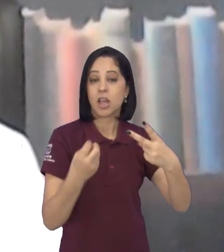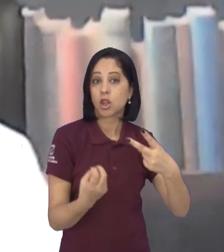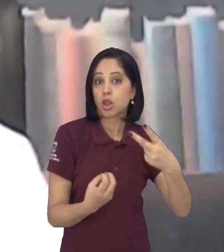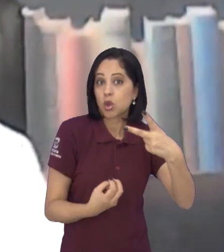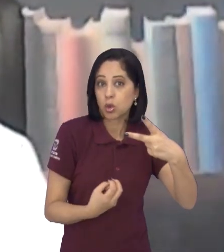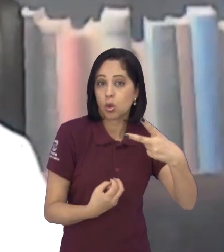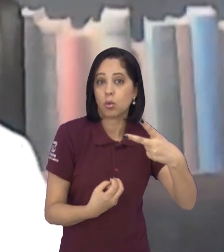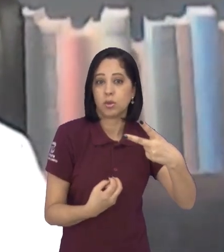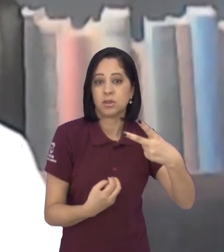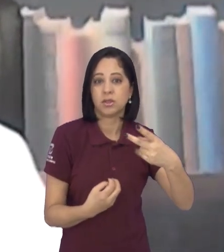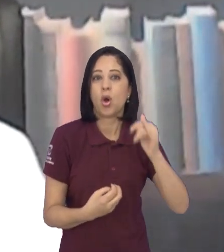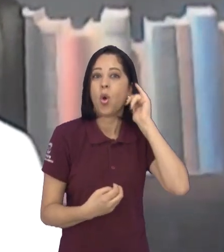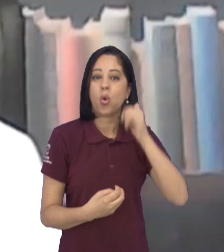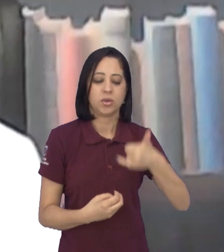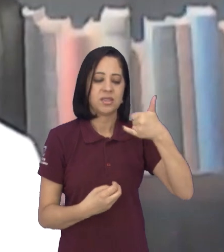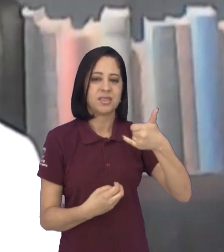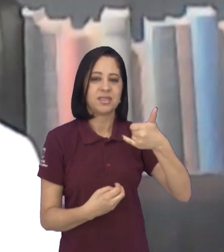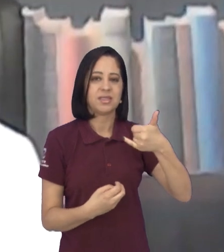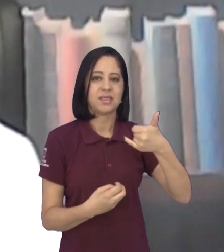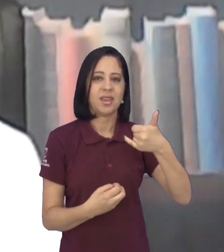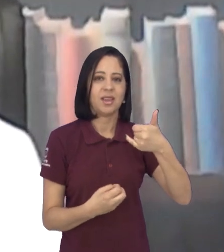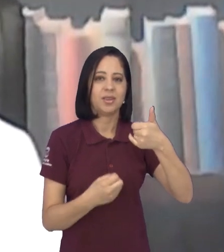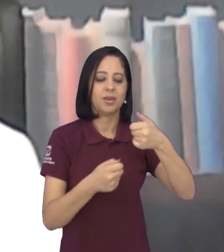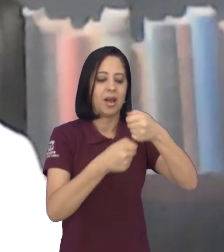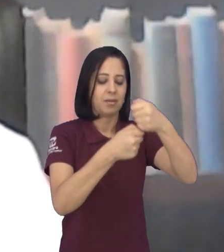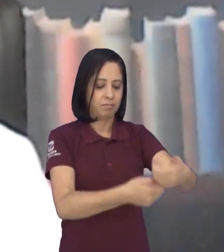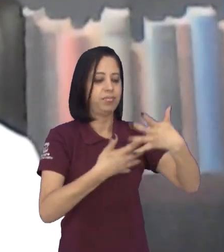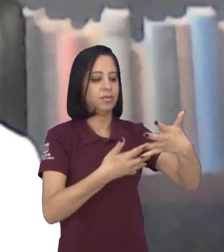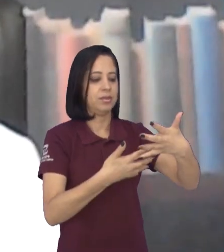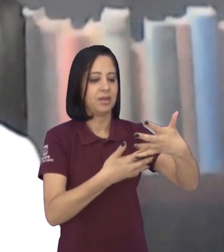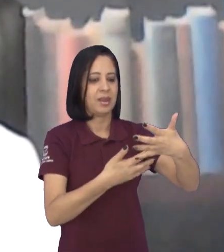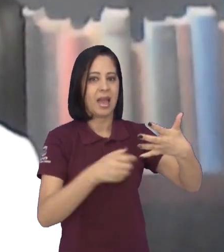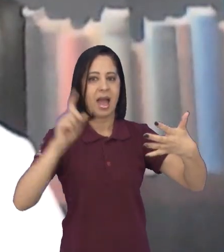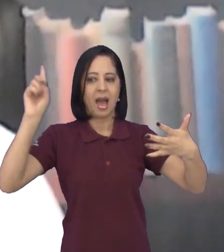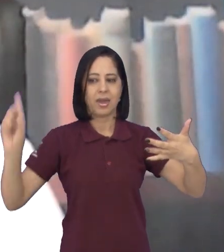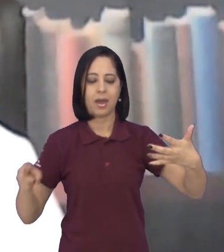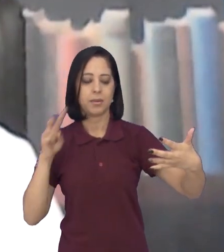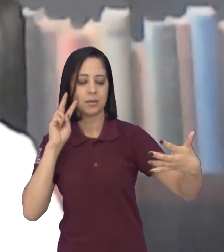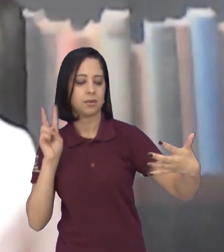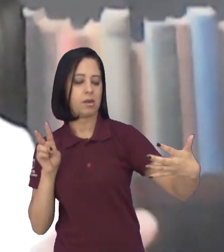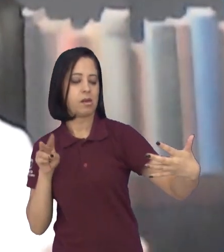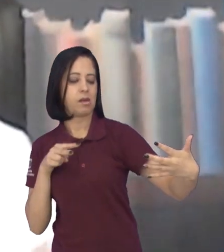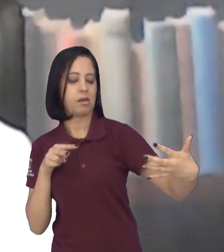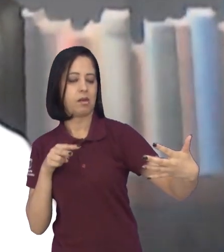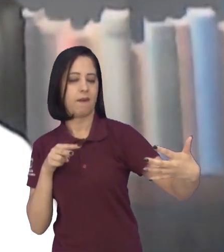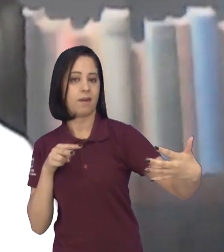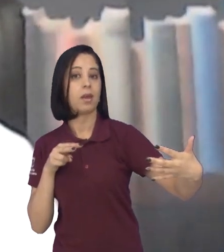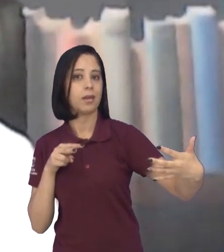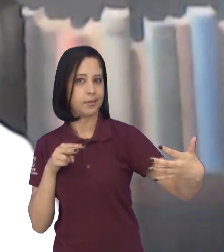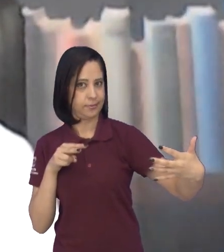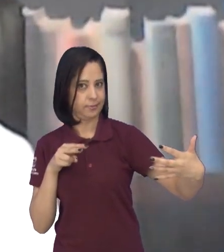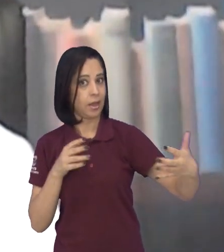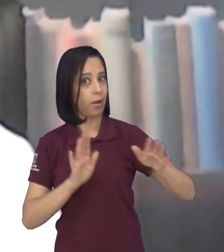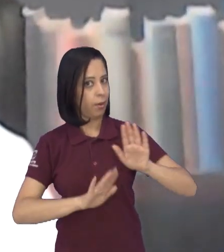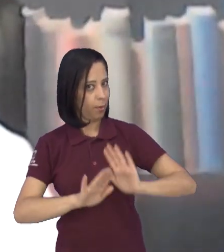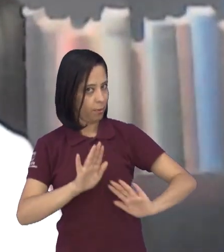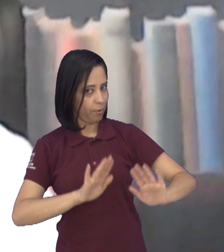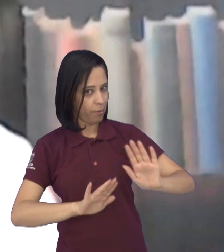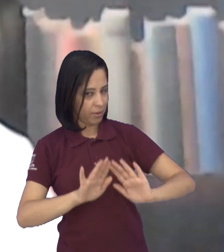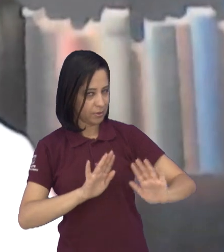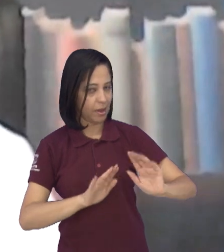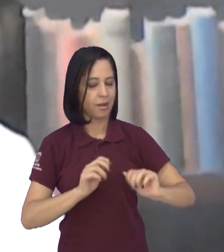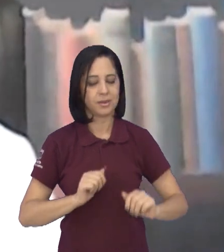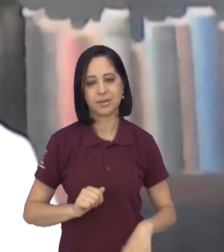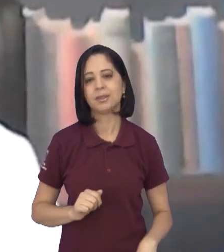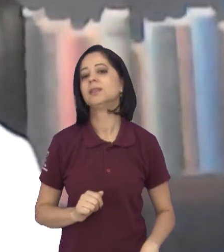o seu celular aberto para que alguém de fora consiga facilmente entrar. Então, é a primeira recomendação que eu